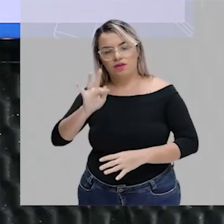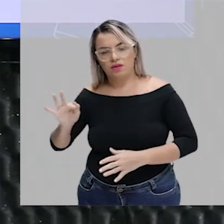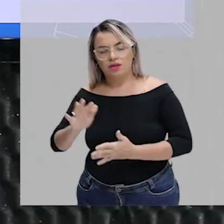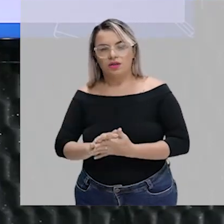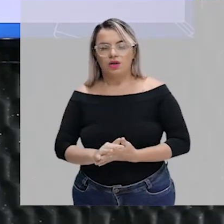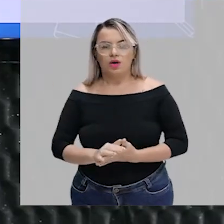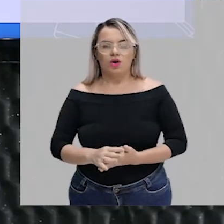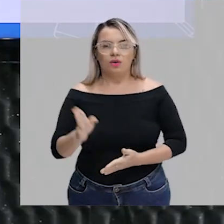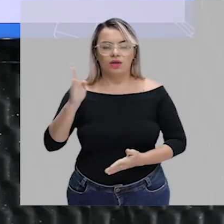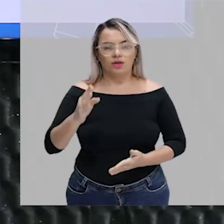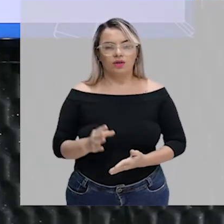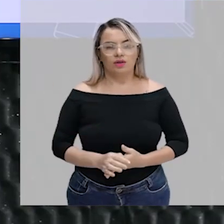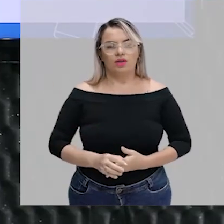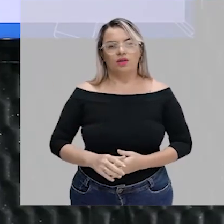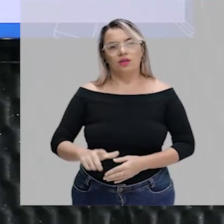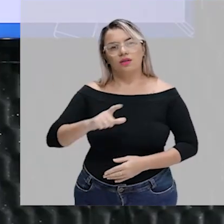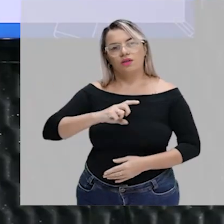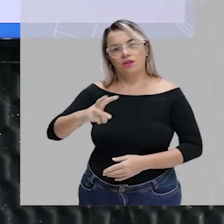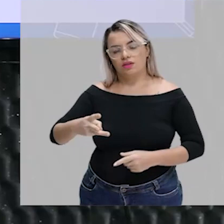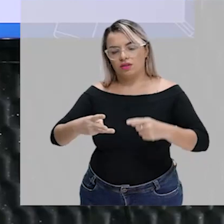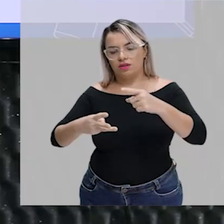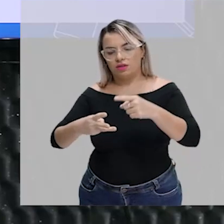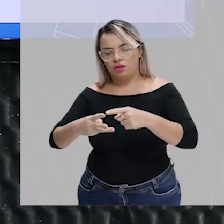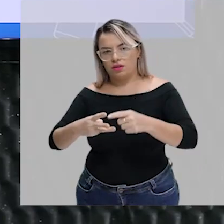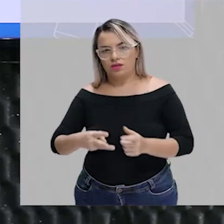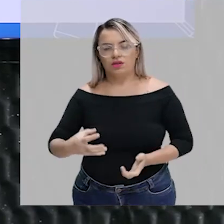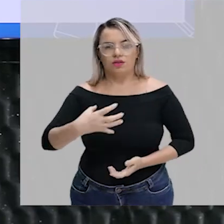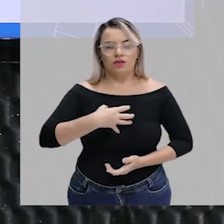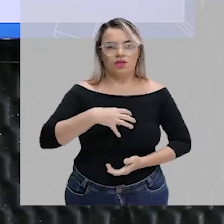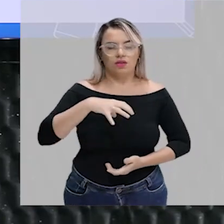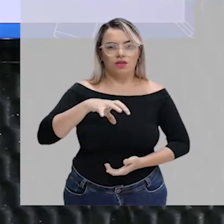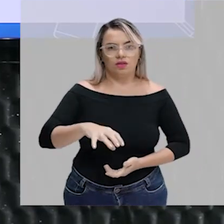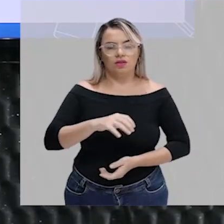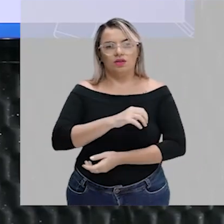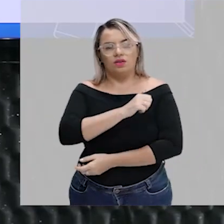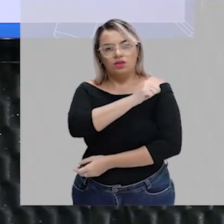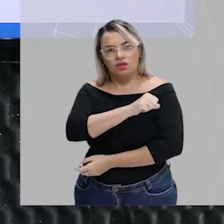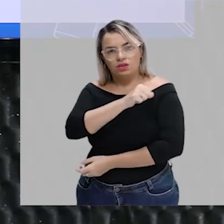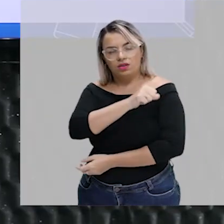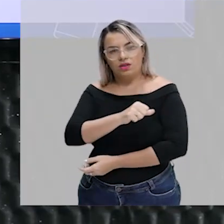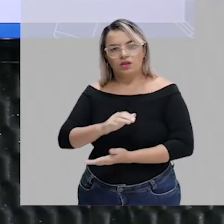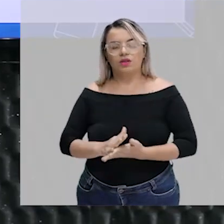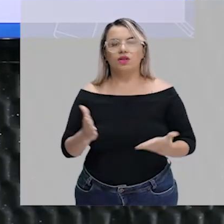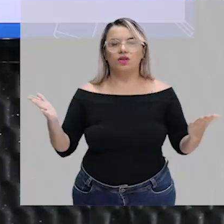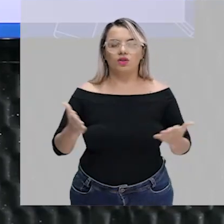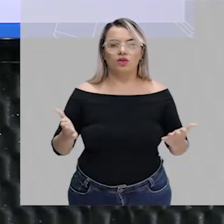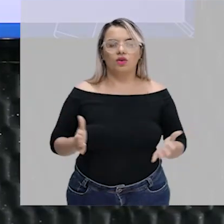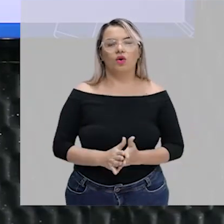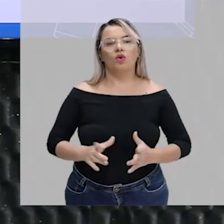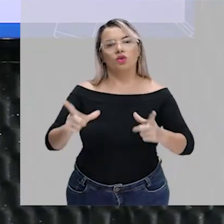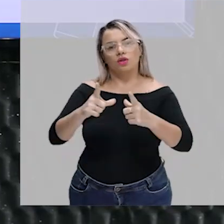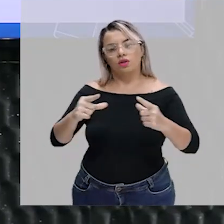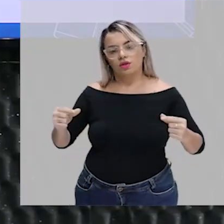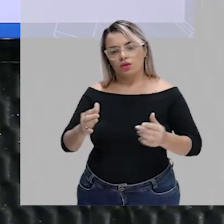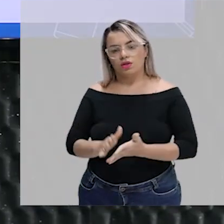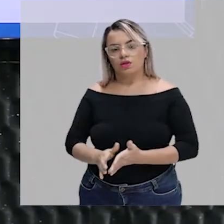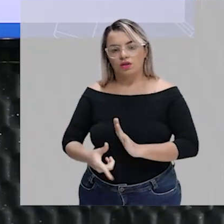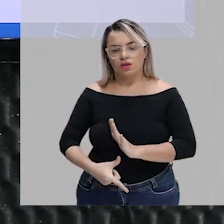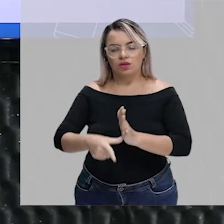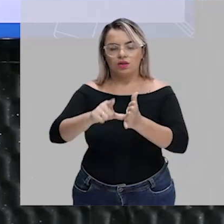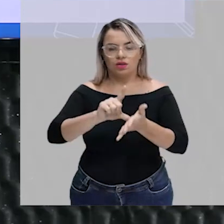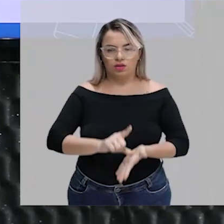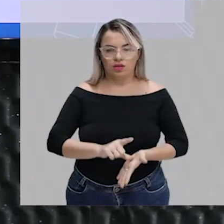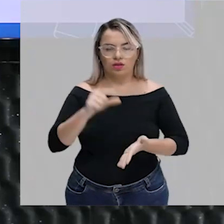primeira, Rio de Janeiro e hoje em dia Brasília. Então nessa época aí de 1808, anterior a essa